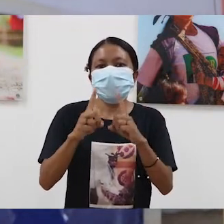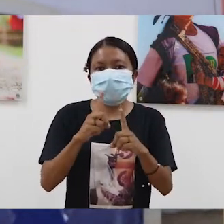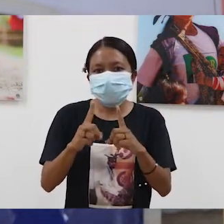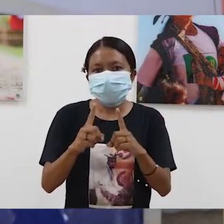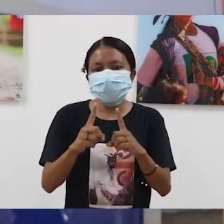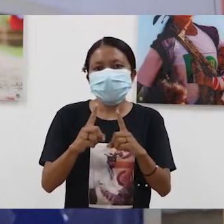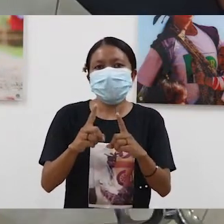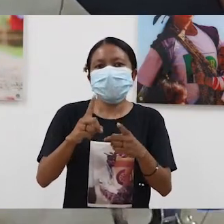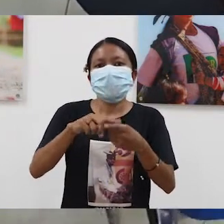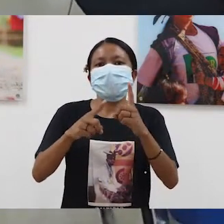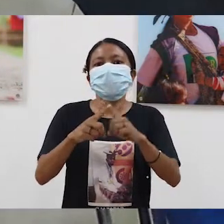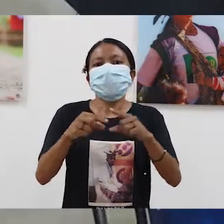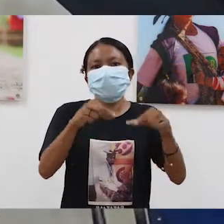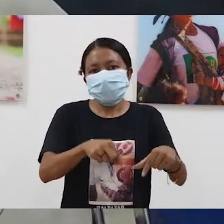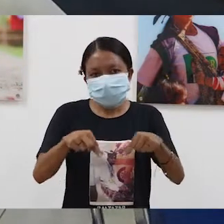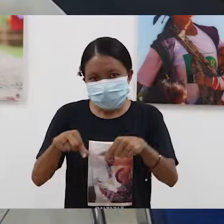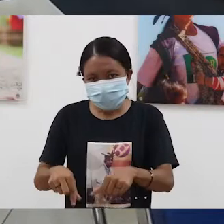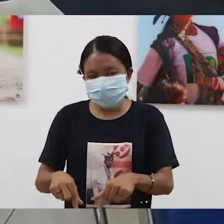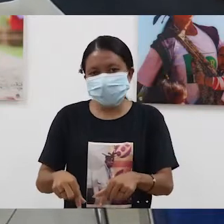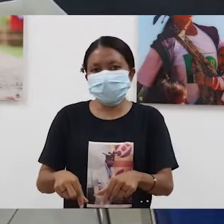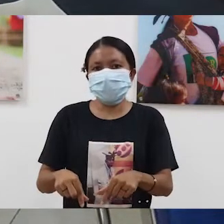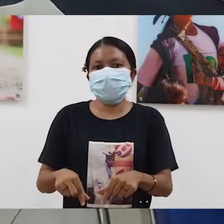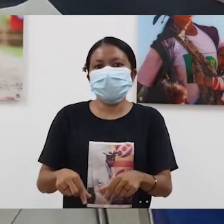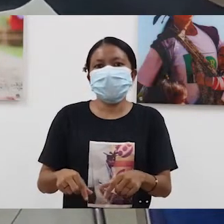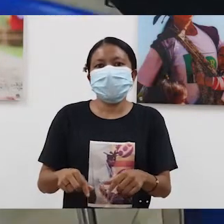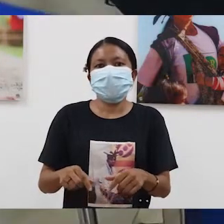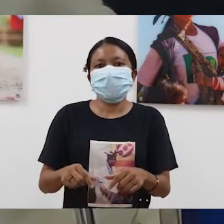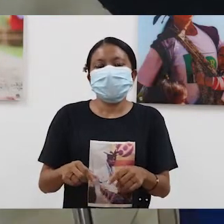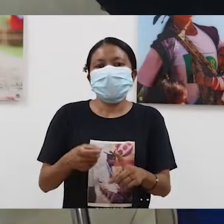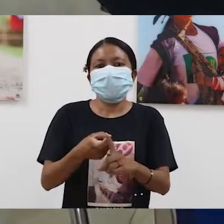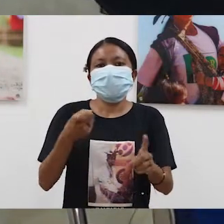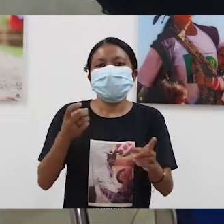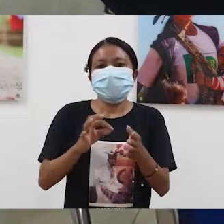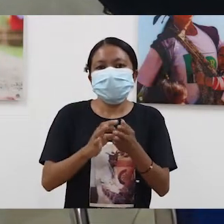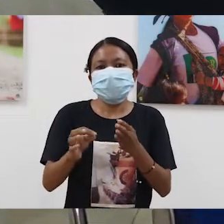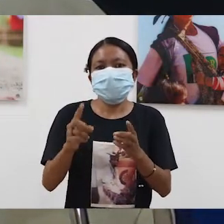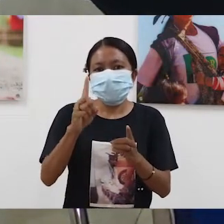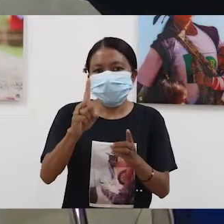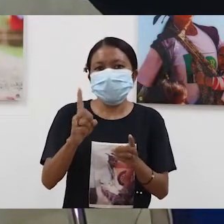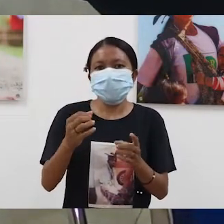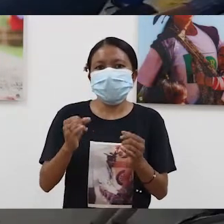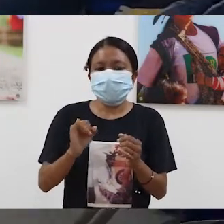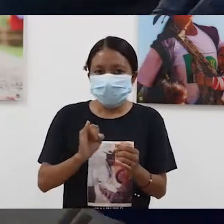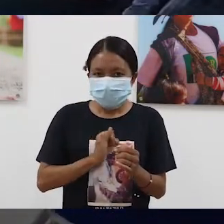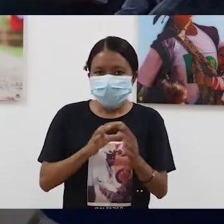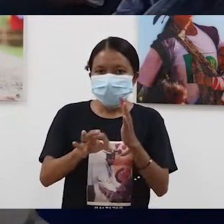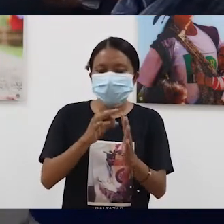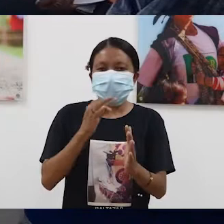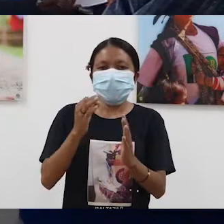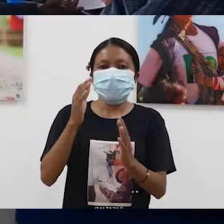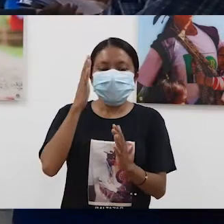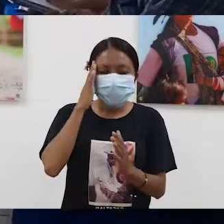belu zira nebe maka ho situação, ho condição deficiente. E usi formação ir a ne, hau ir a